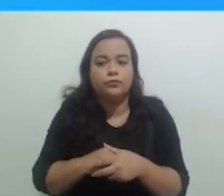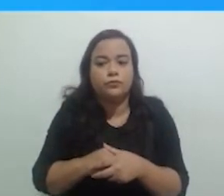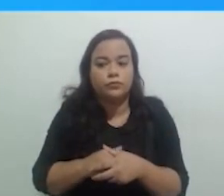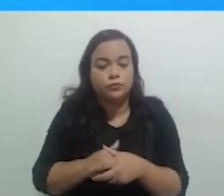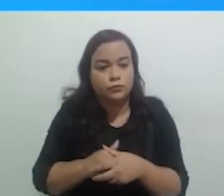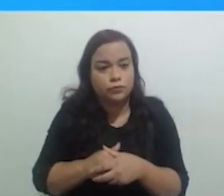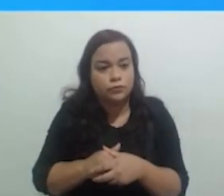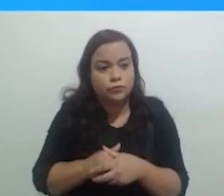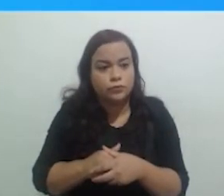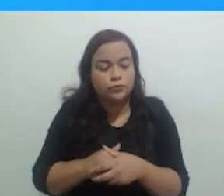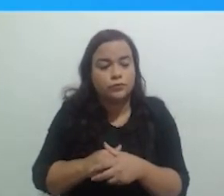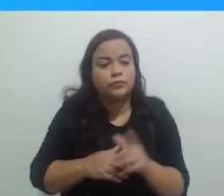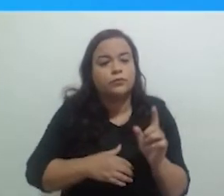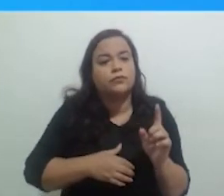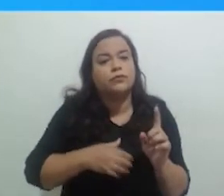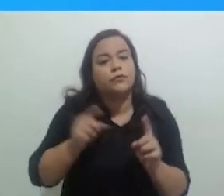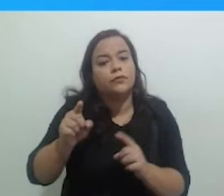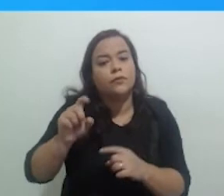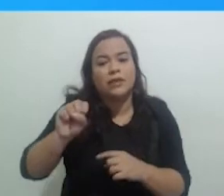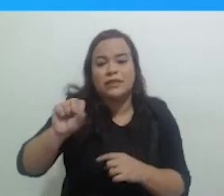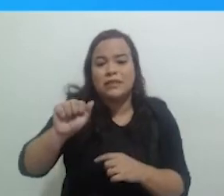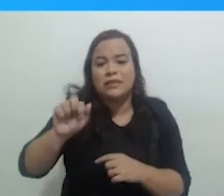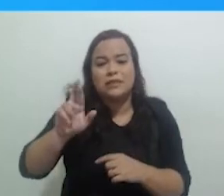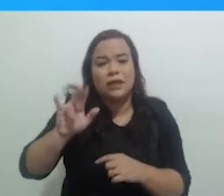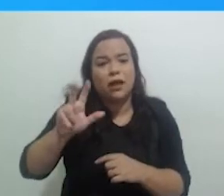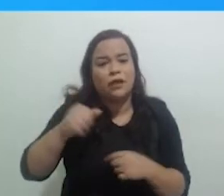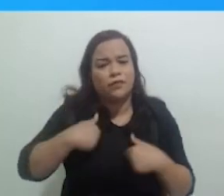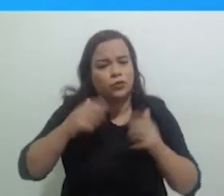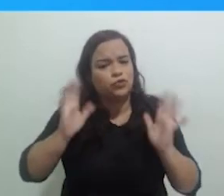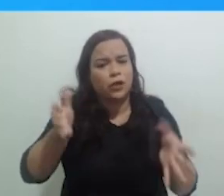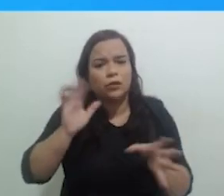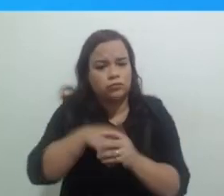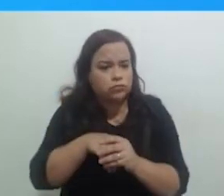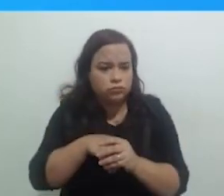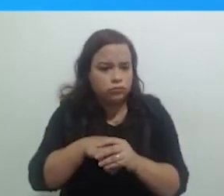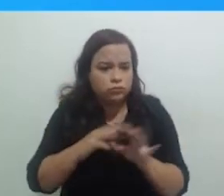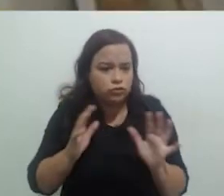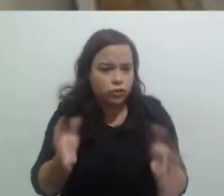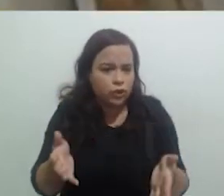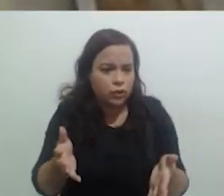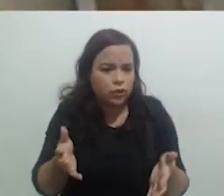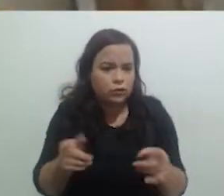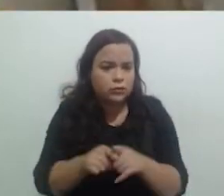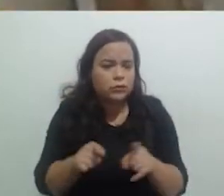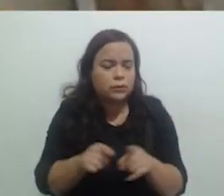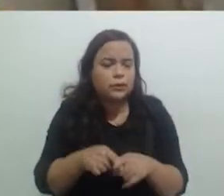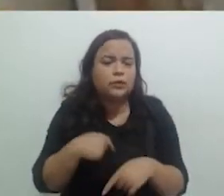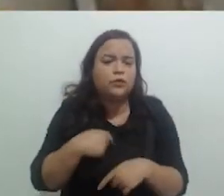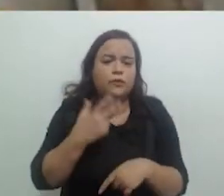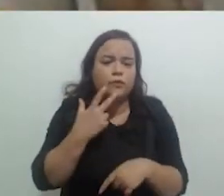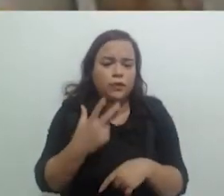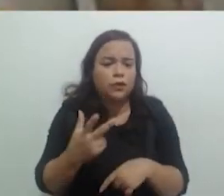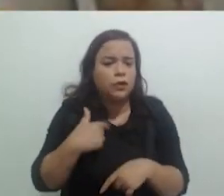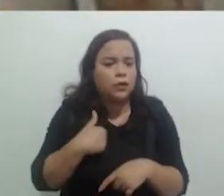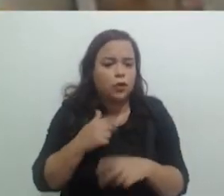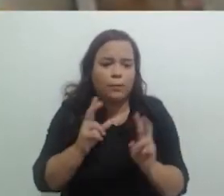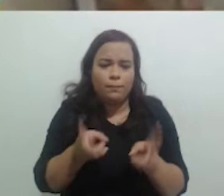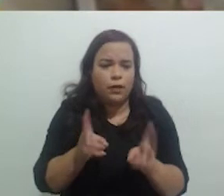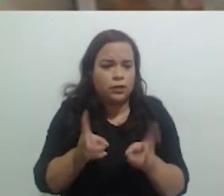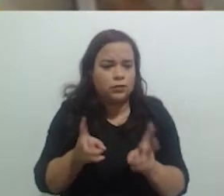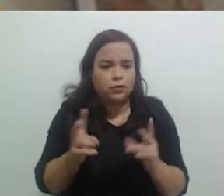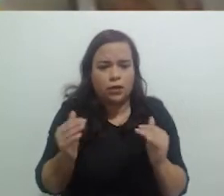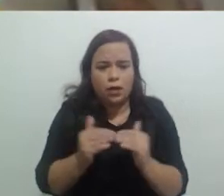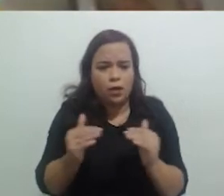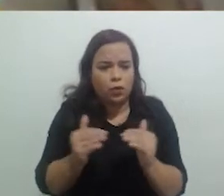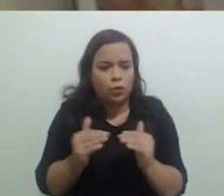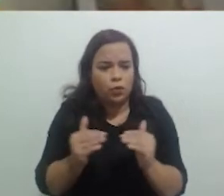Senhor presidente, eu já voltei, inclusive juntei razões. E mantenho totalmente o acordo da Câmara Criminal para